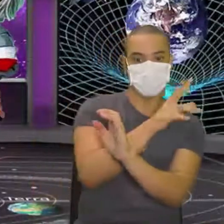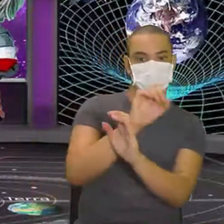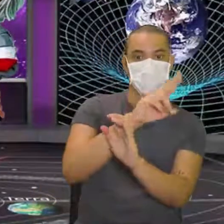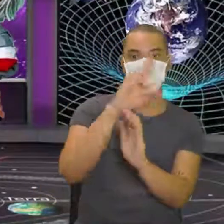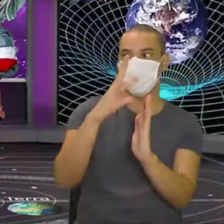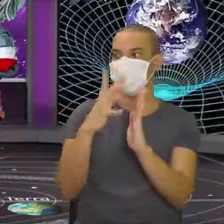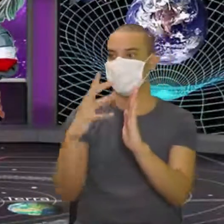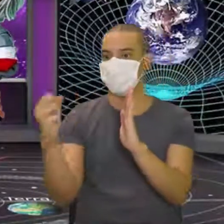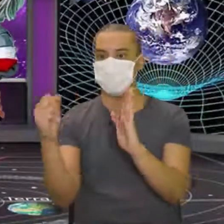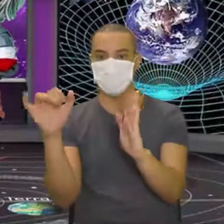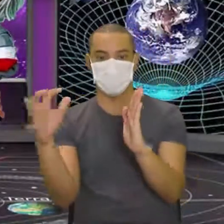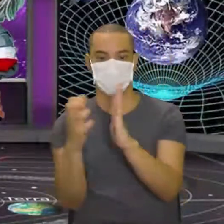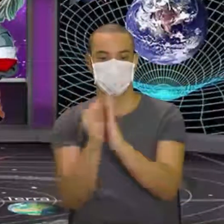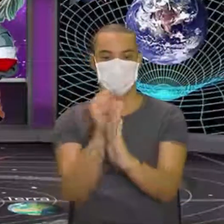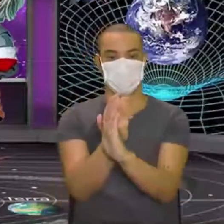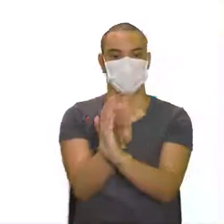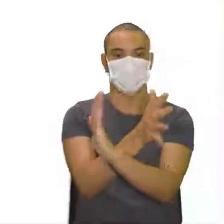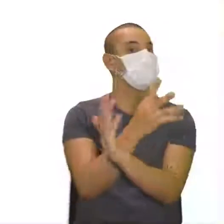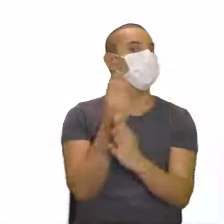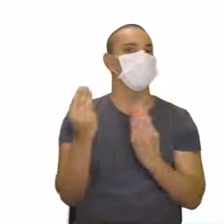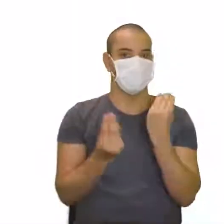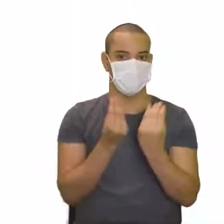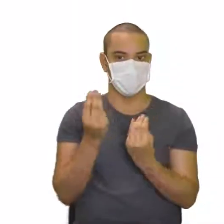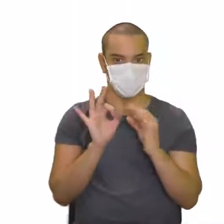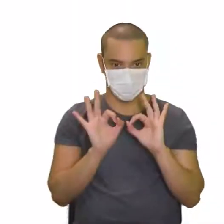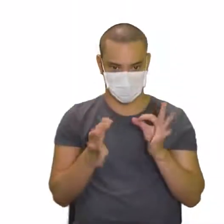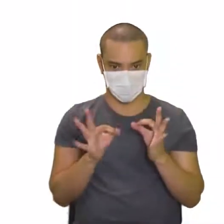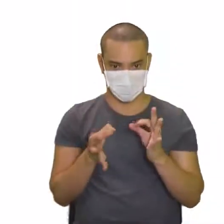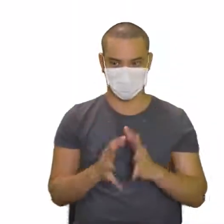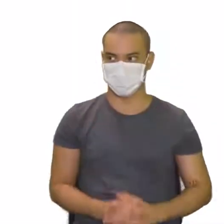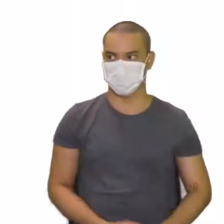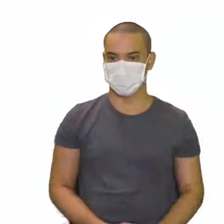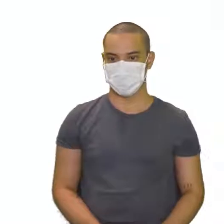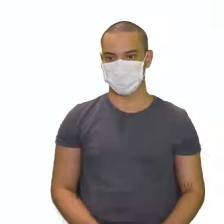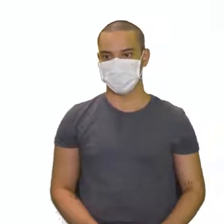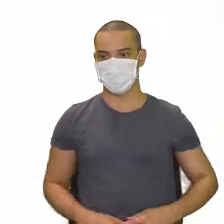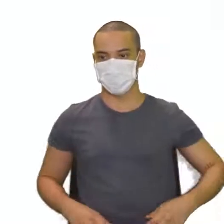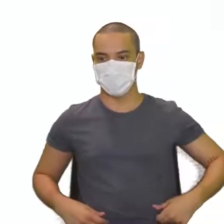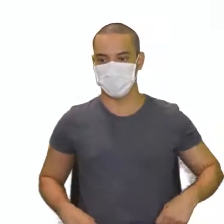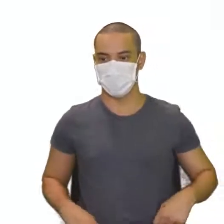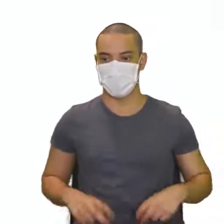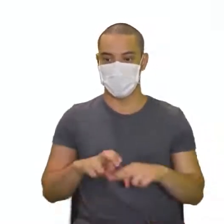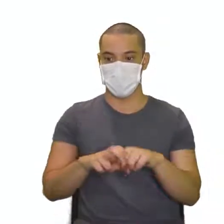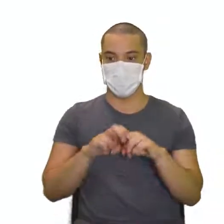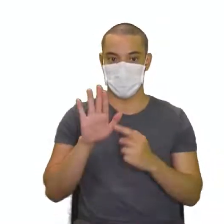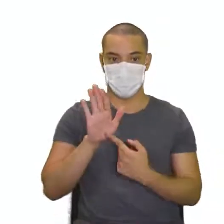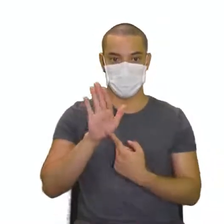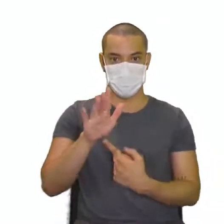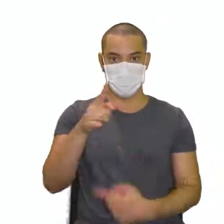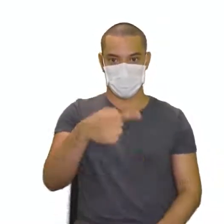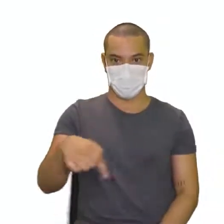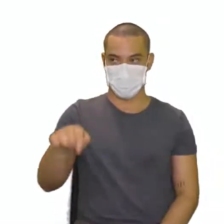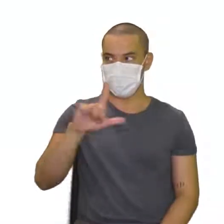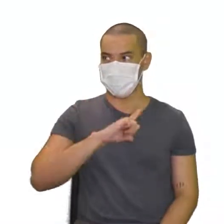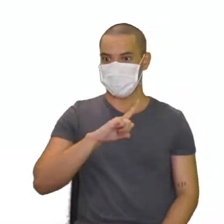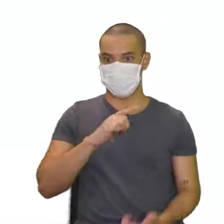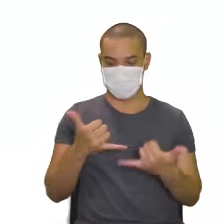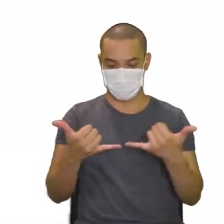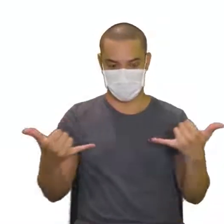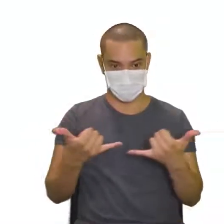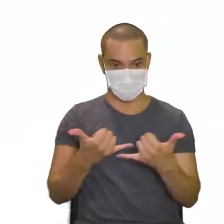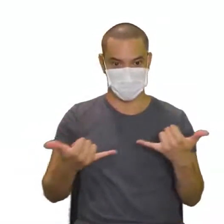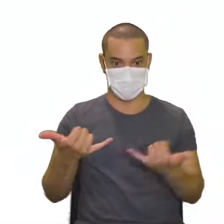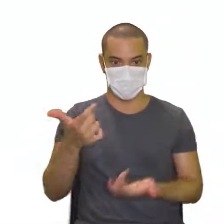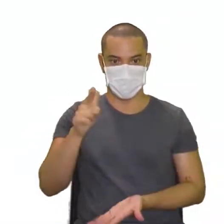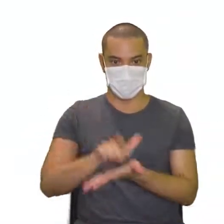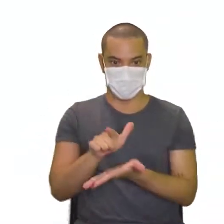está entrando, fechou? Vamos continuar, então. Ali, mostrado para vocês, está ali o fio estendido no plano do papel, tá